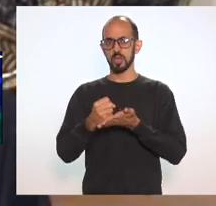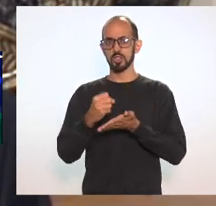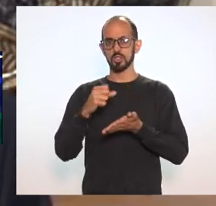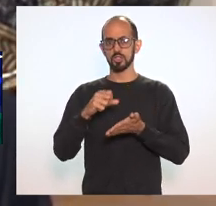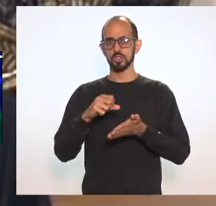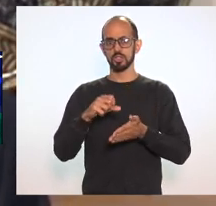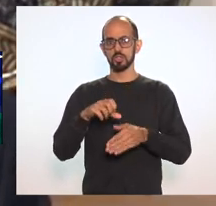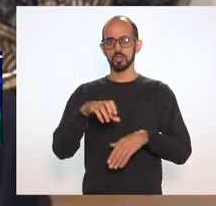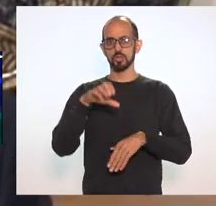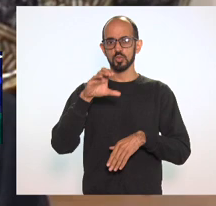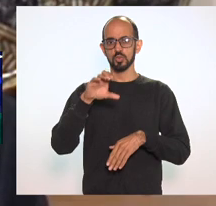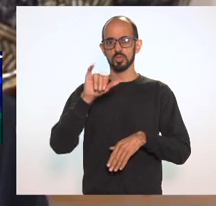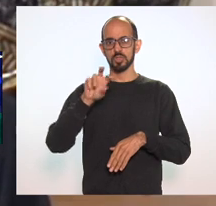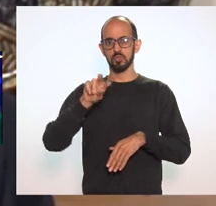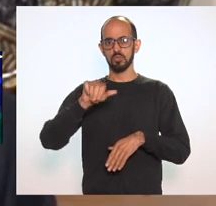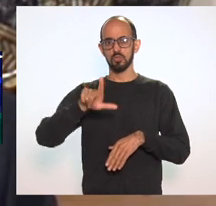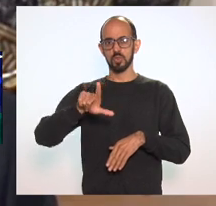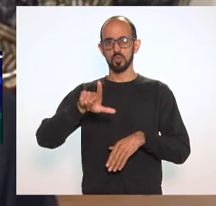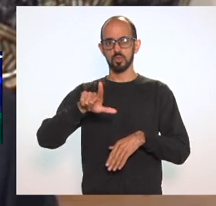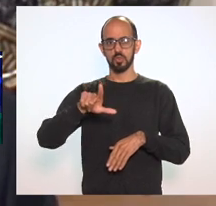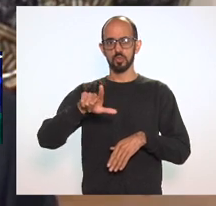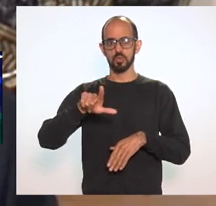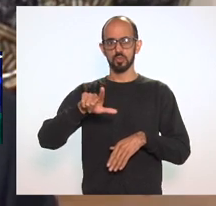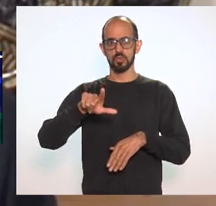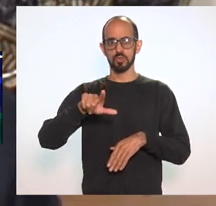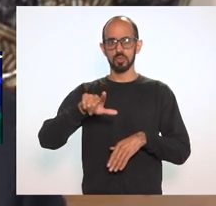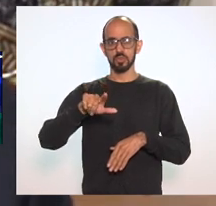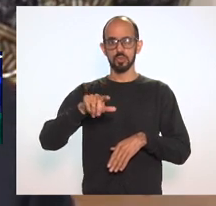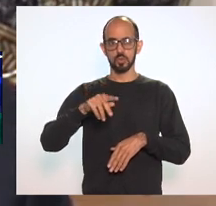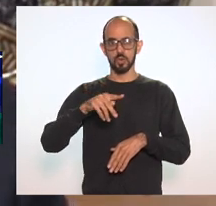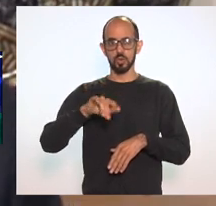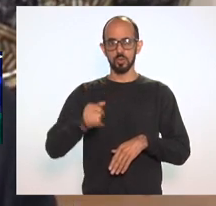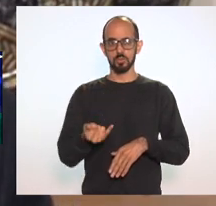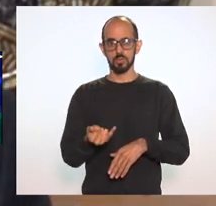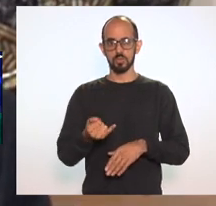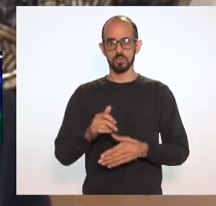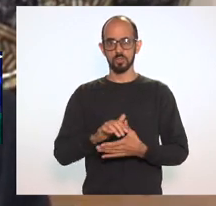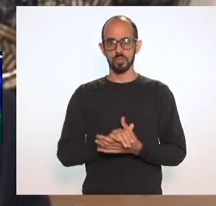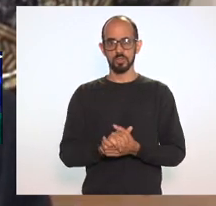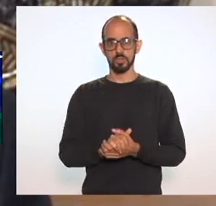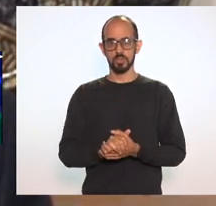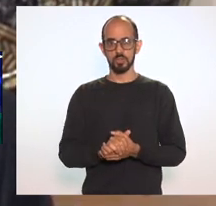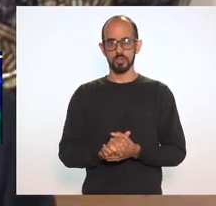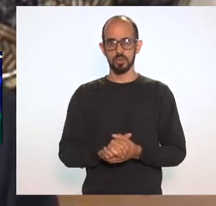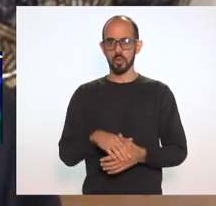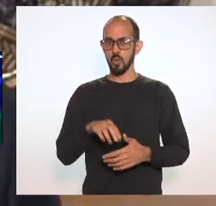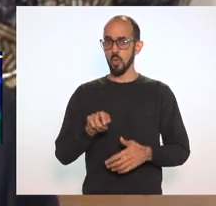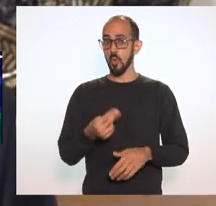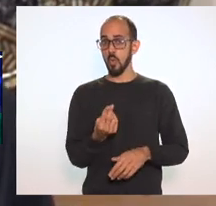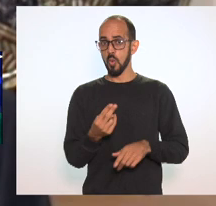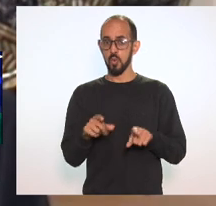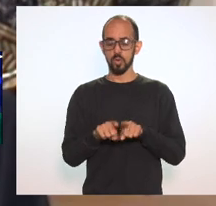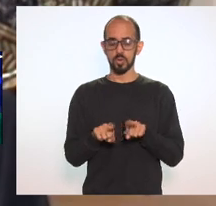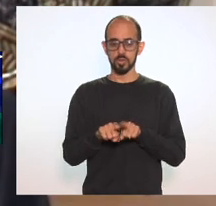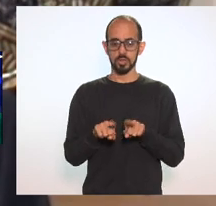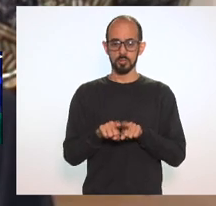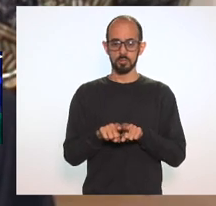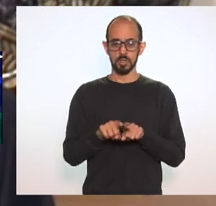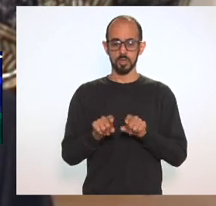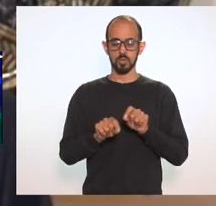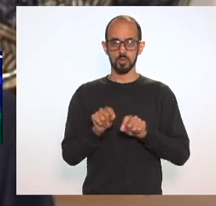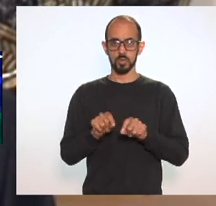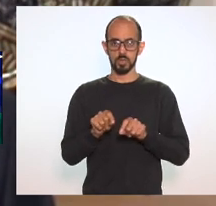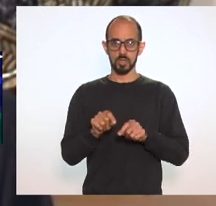pagaram das nunca pagaram um táxi um ou mais a Indu e não tiveram suas carteiras de trabalho